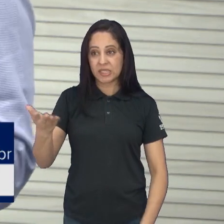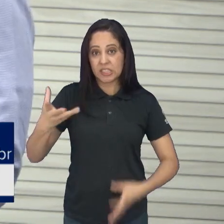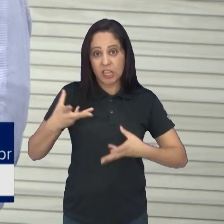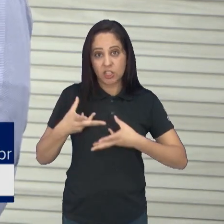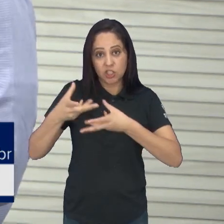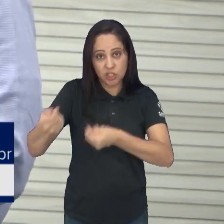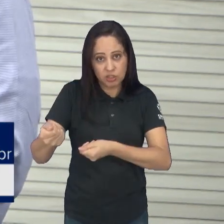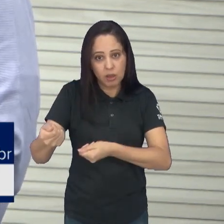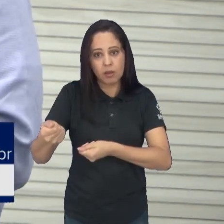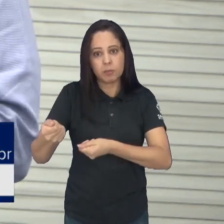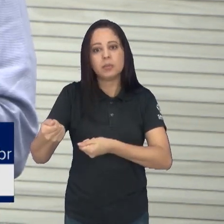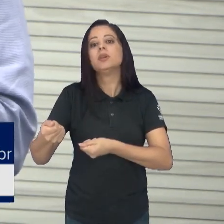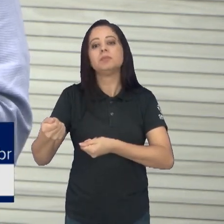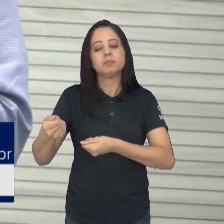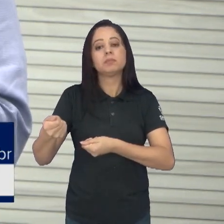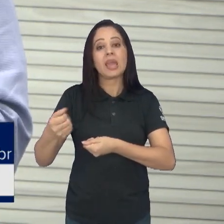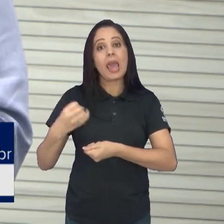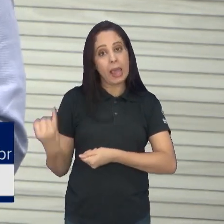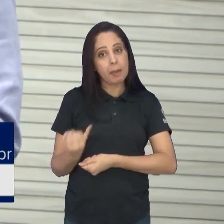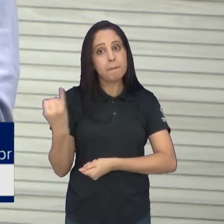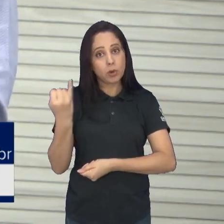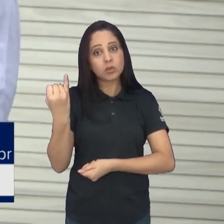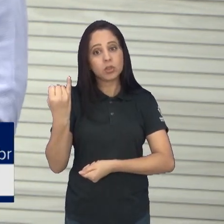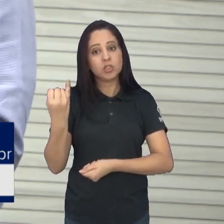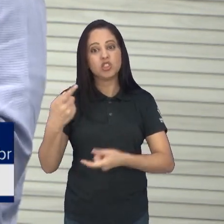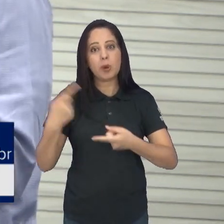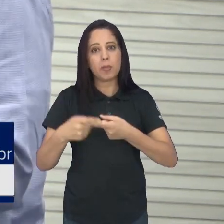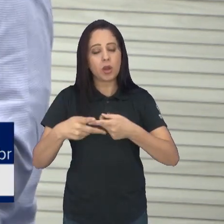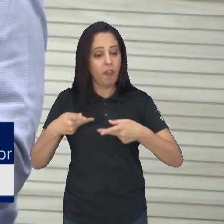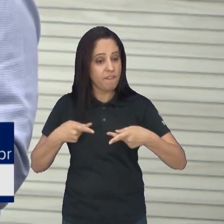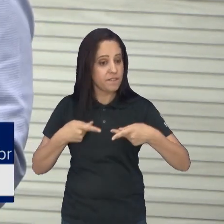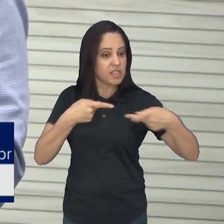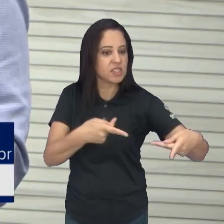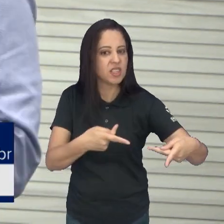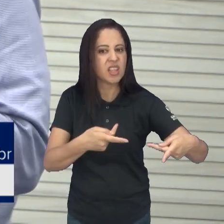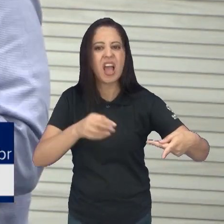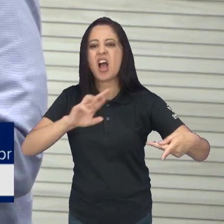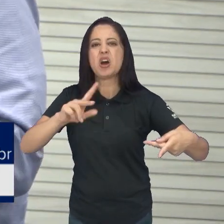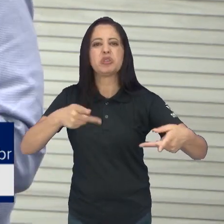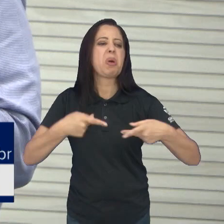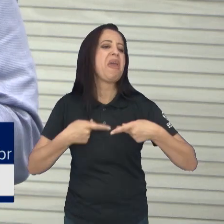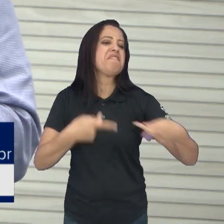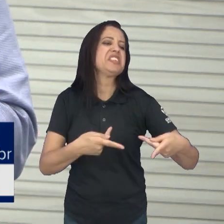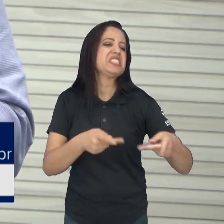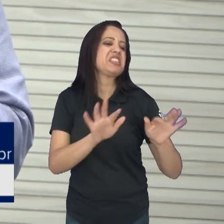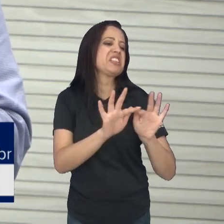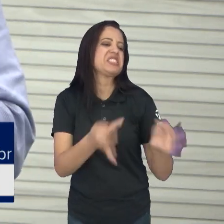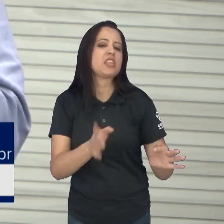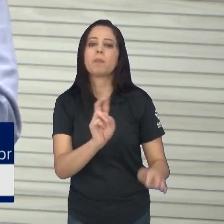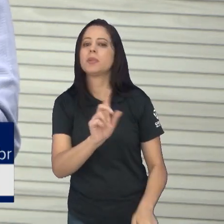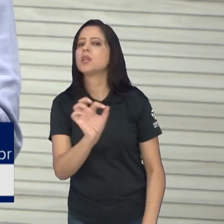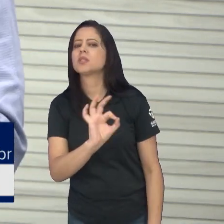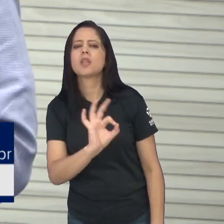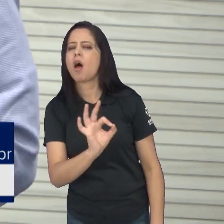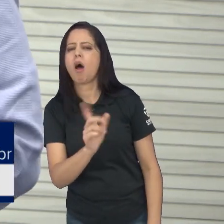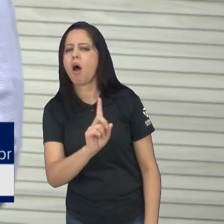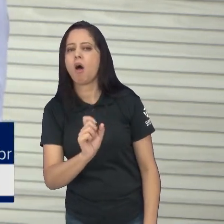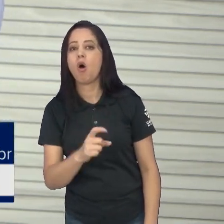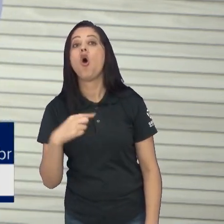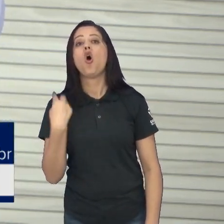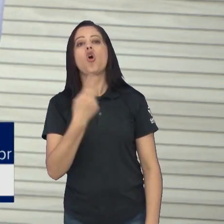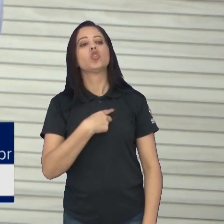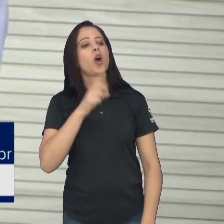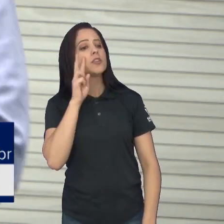a todos os vereadores, porque quando a gente vai lá, não é para fazer visitinha, não. Nós vamos apurar fatos, nós vamos